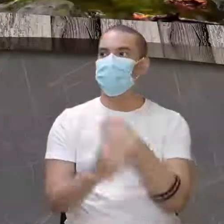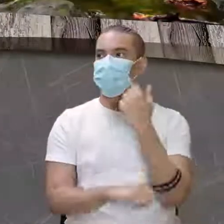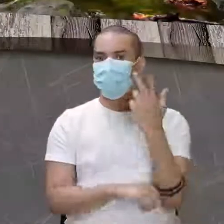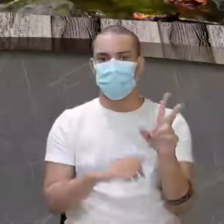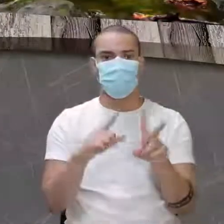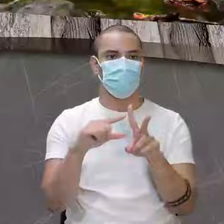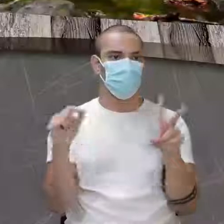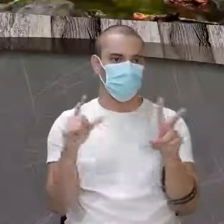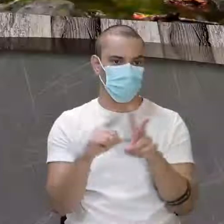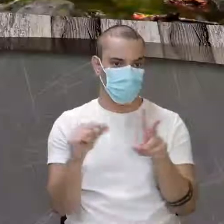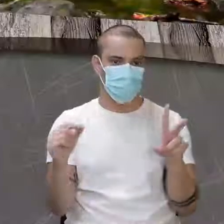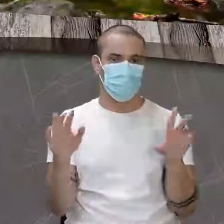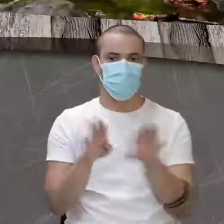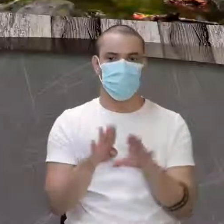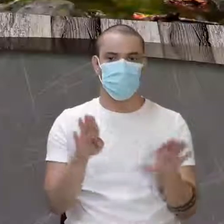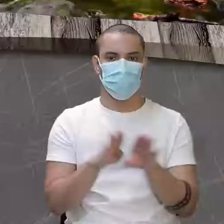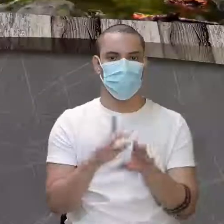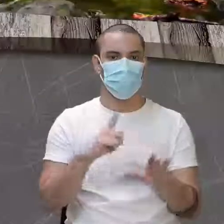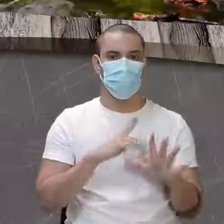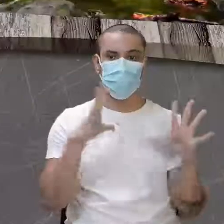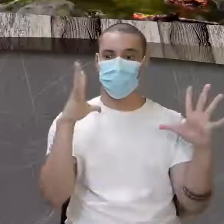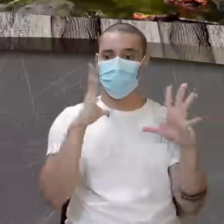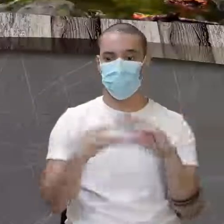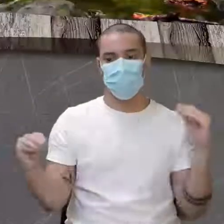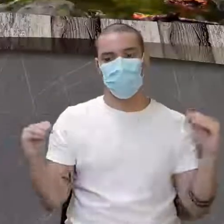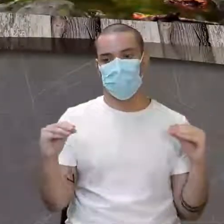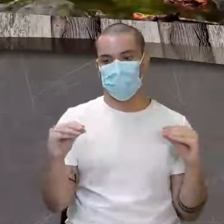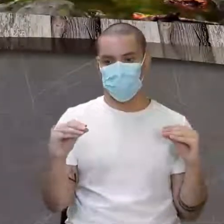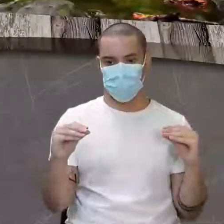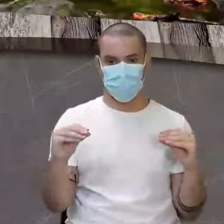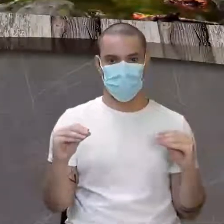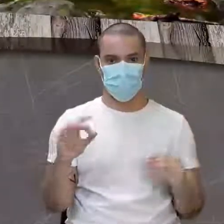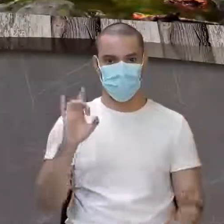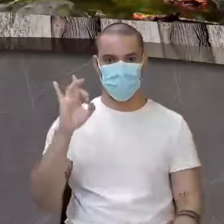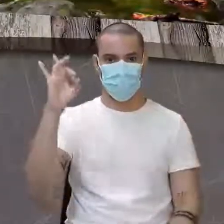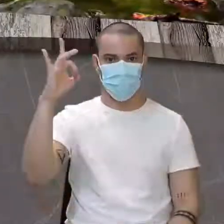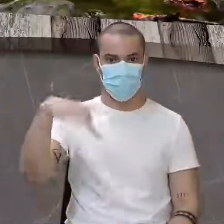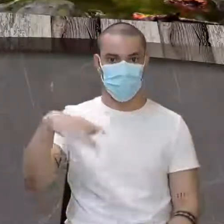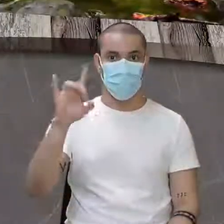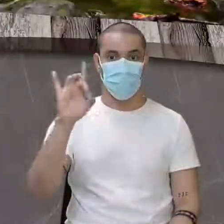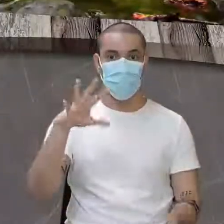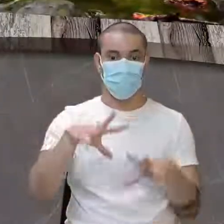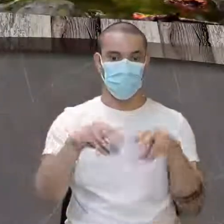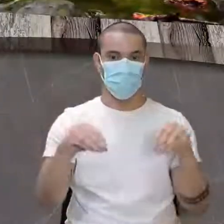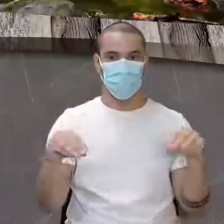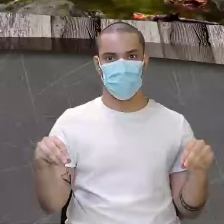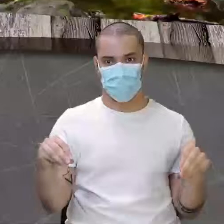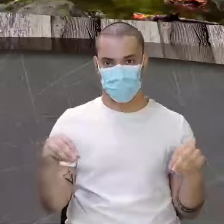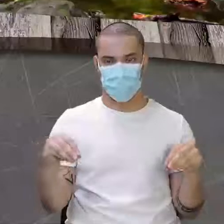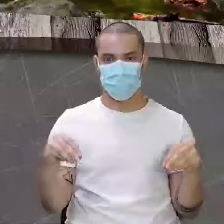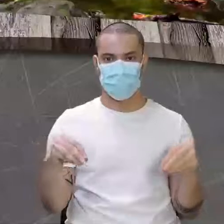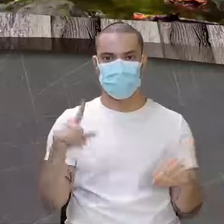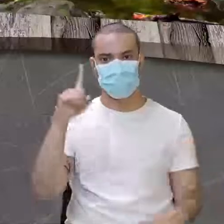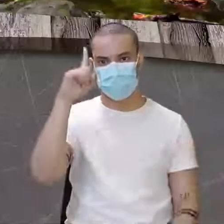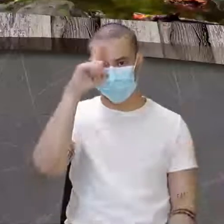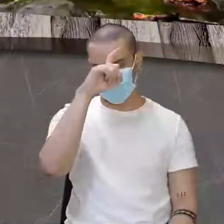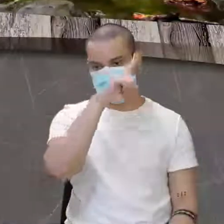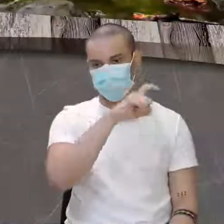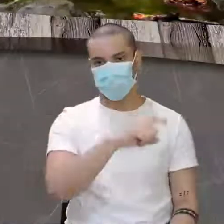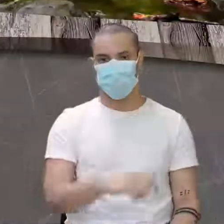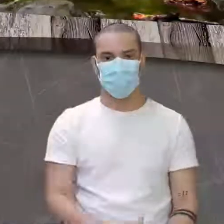os vegetais, também estão sumindo. Está ficando só terra. E aí é